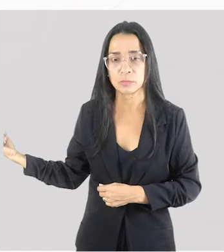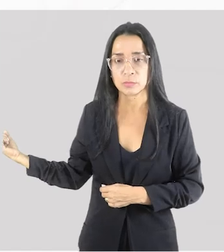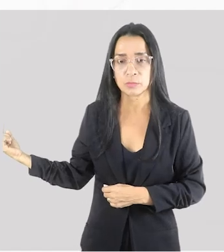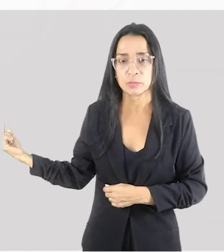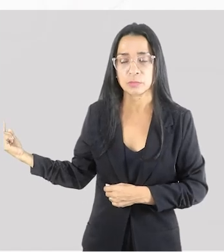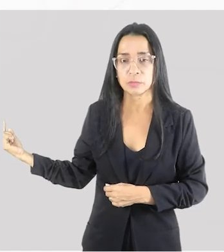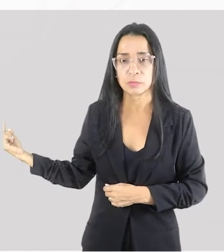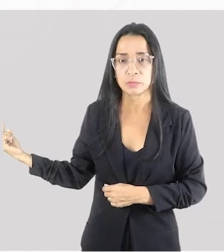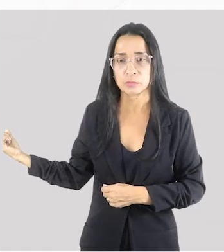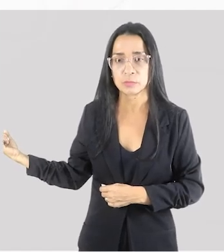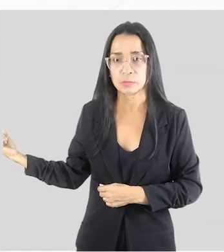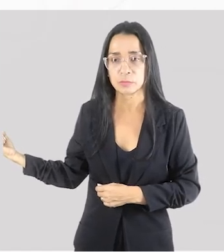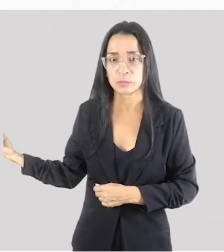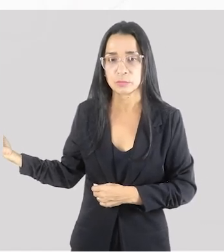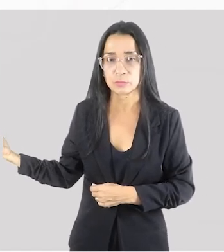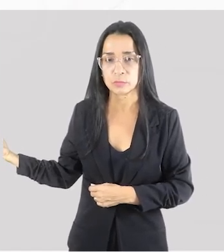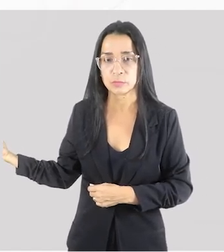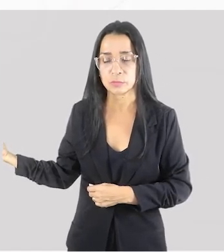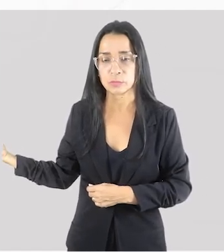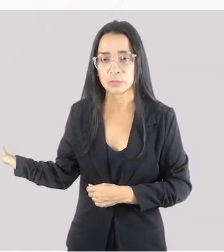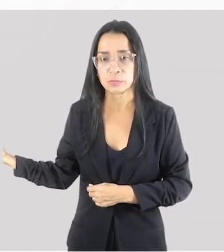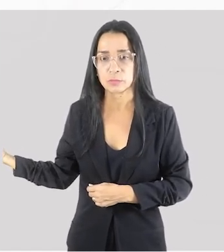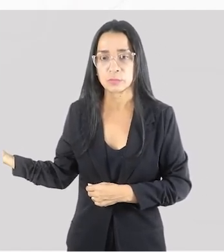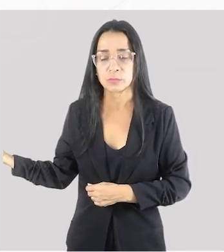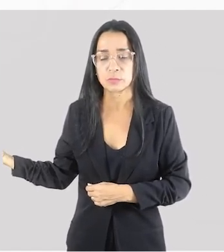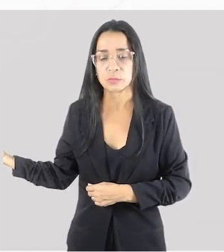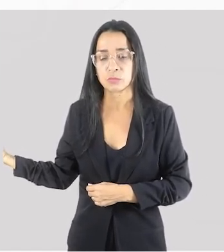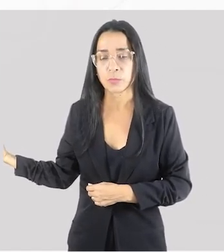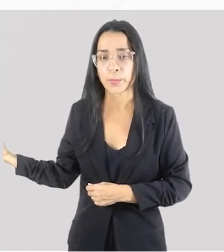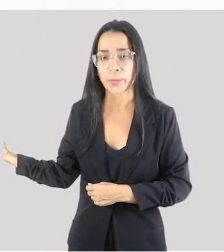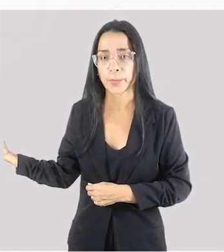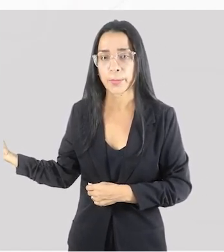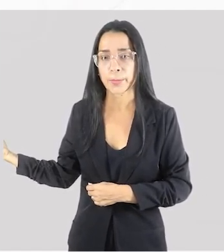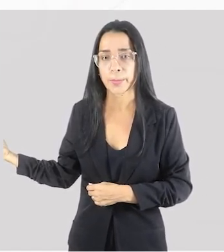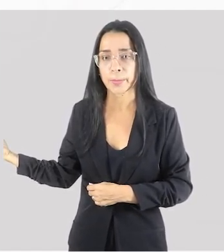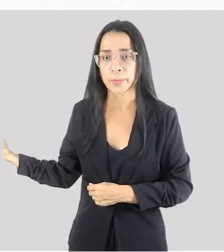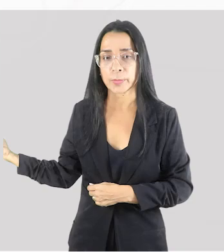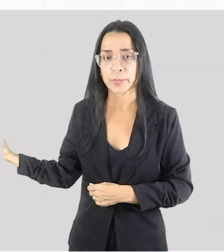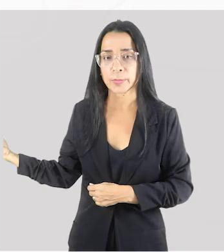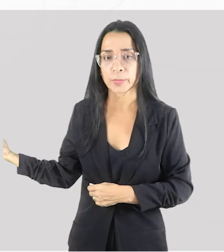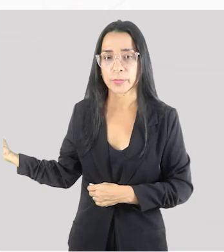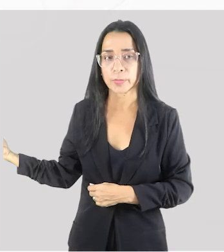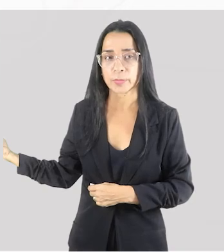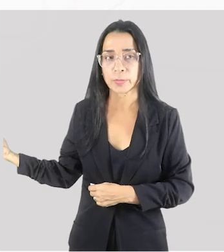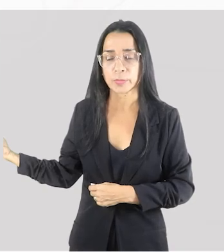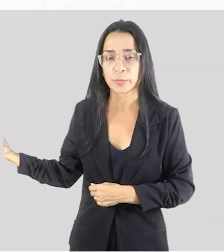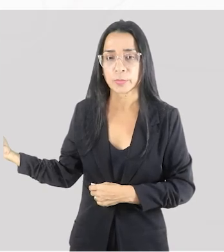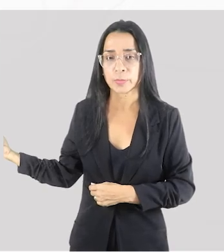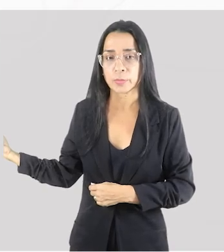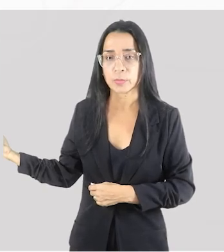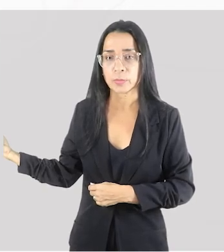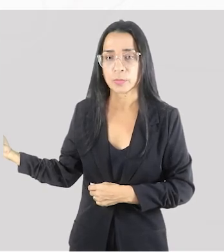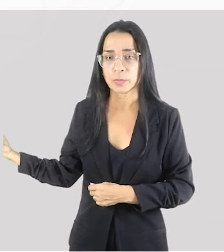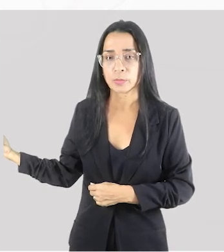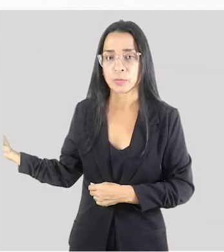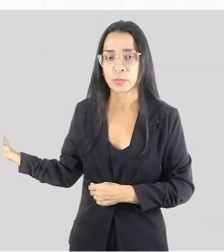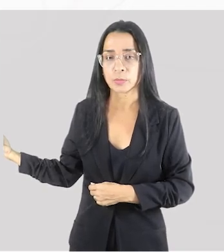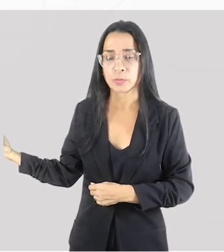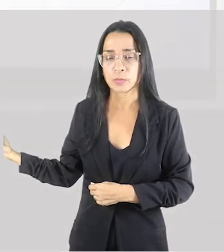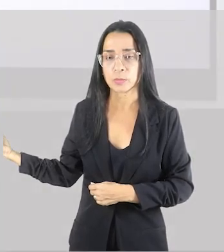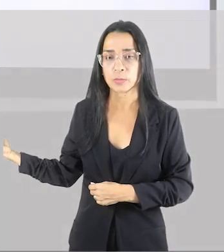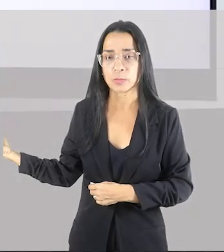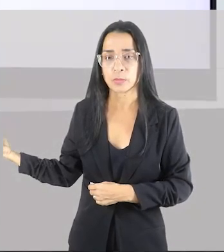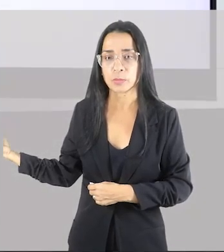das células do sistema reprodutor masculino, a duração dos efeitos depende do estágio da